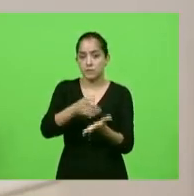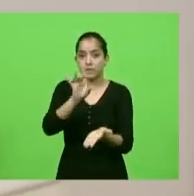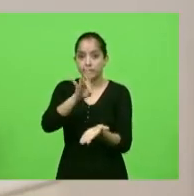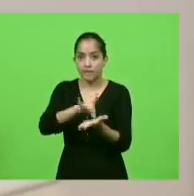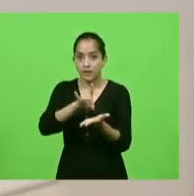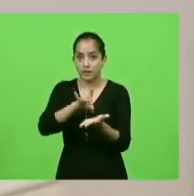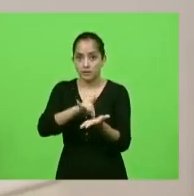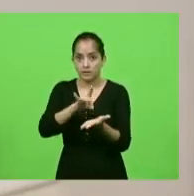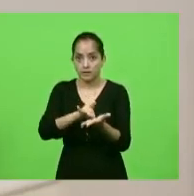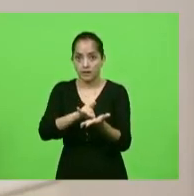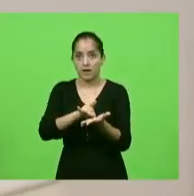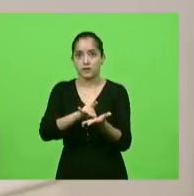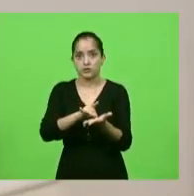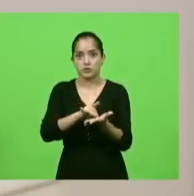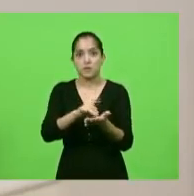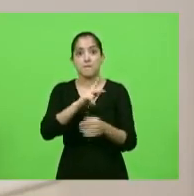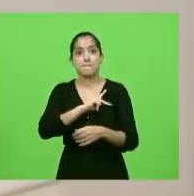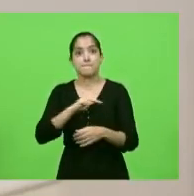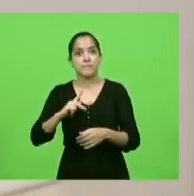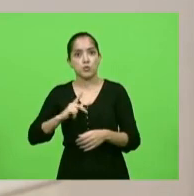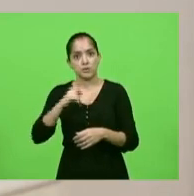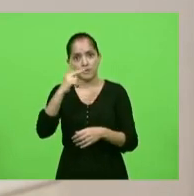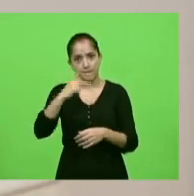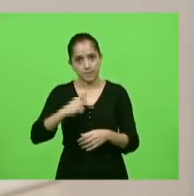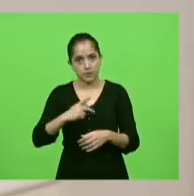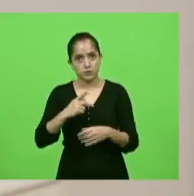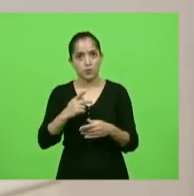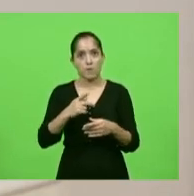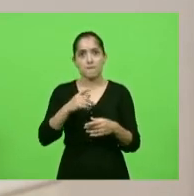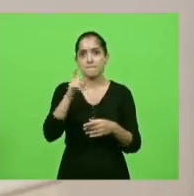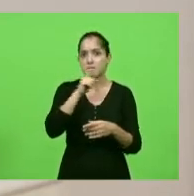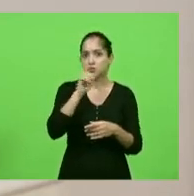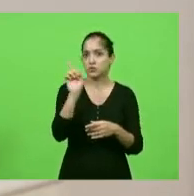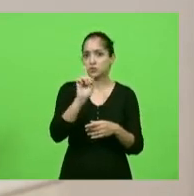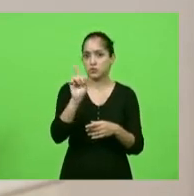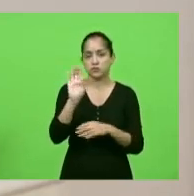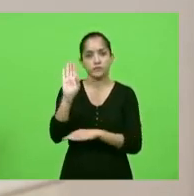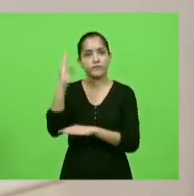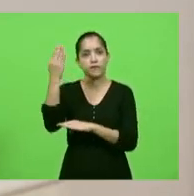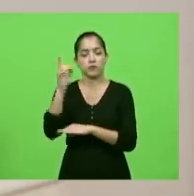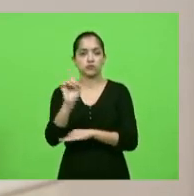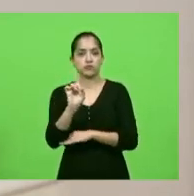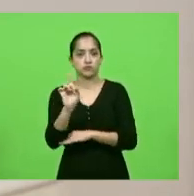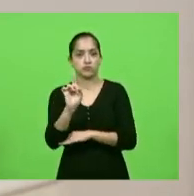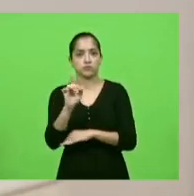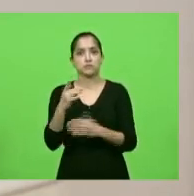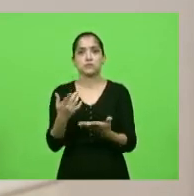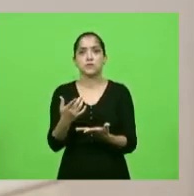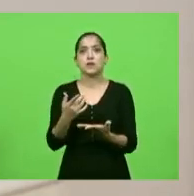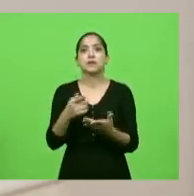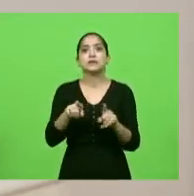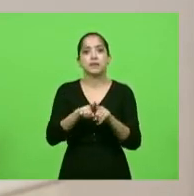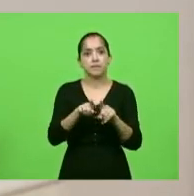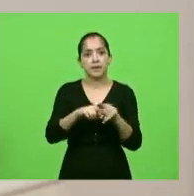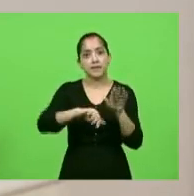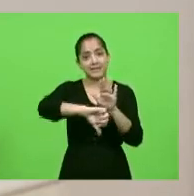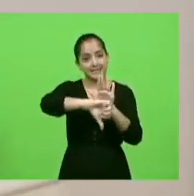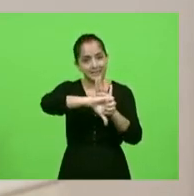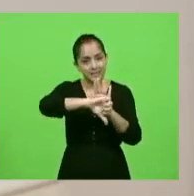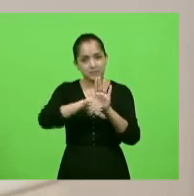coisa pessoal e pública por não ser nem mentiroso nem falso, capaz de combater o crime, os